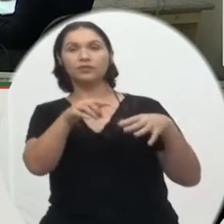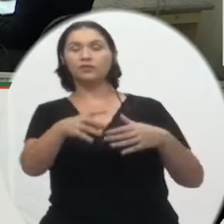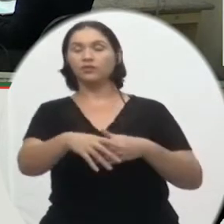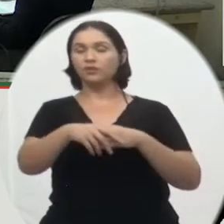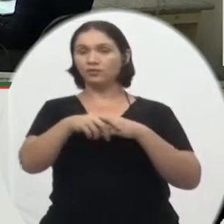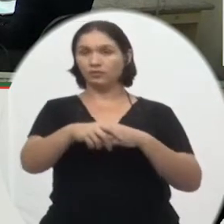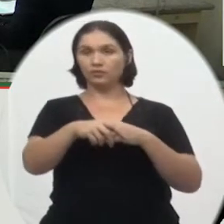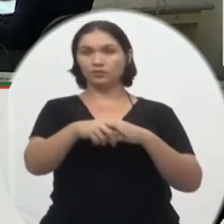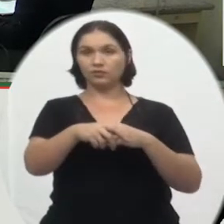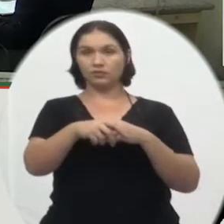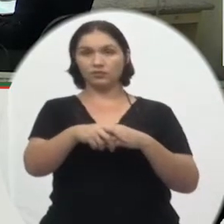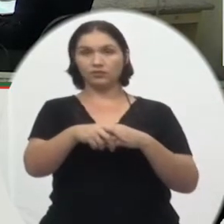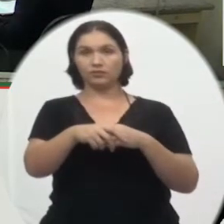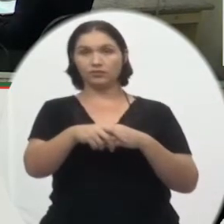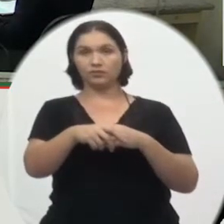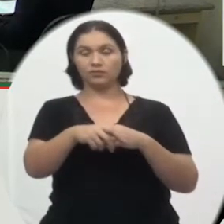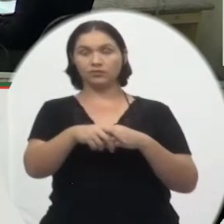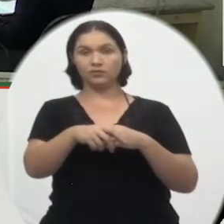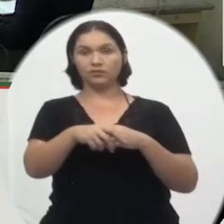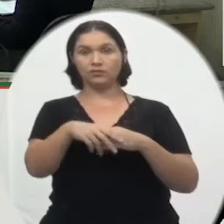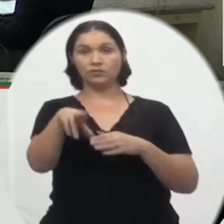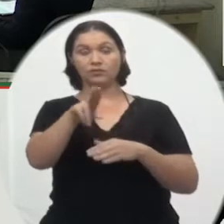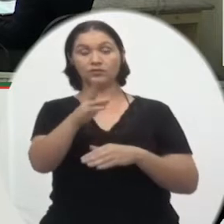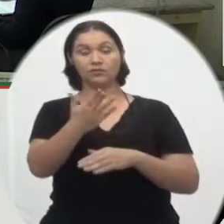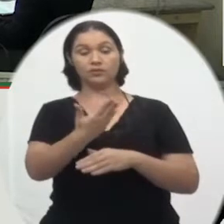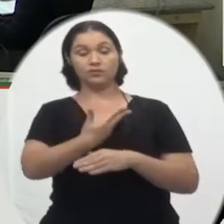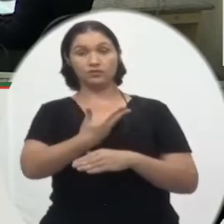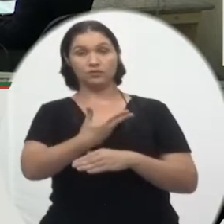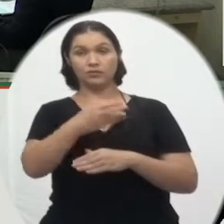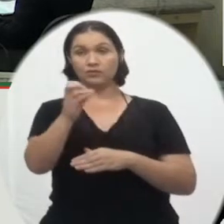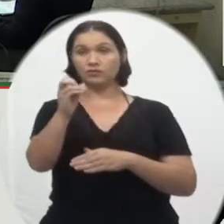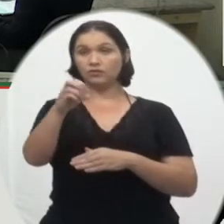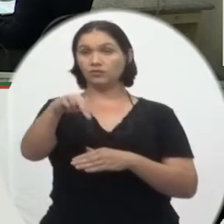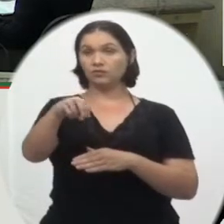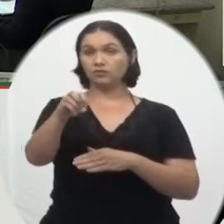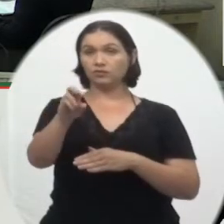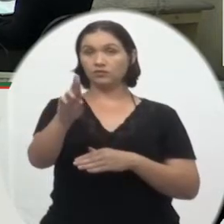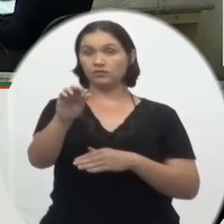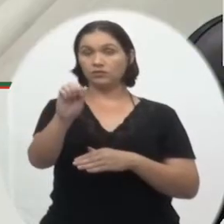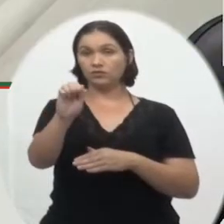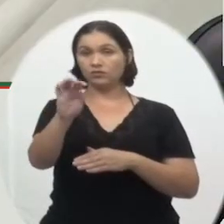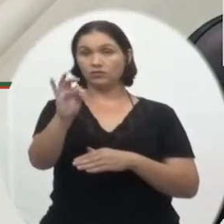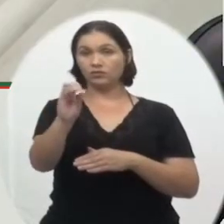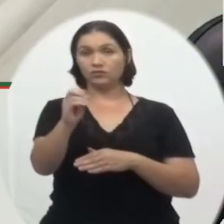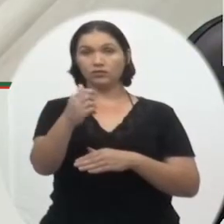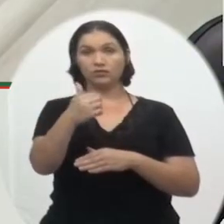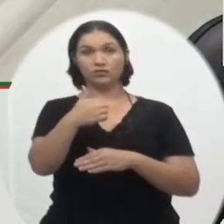em nome do amigo Ademir Honorato, não vou me estender